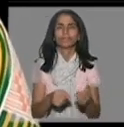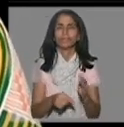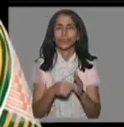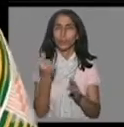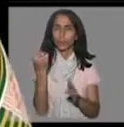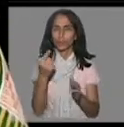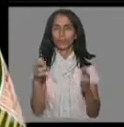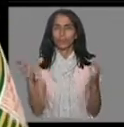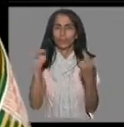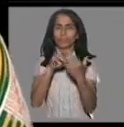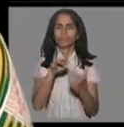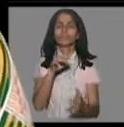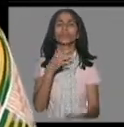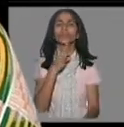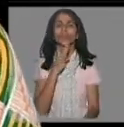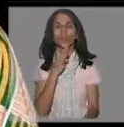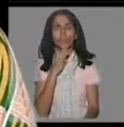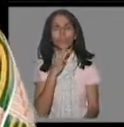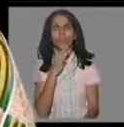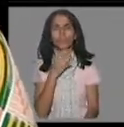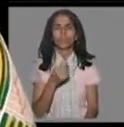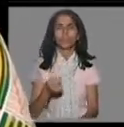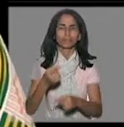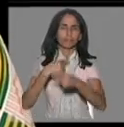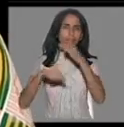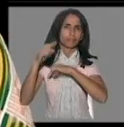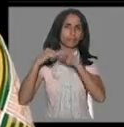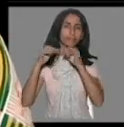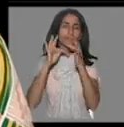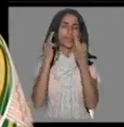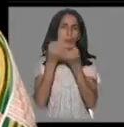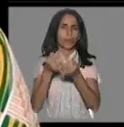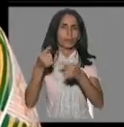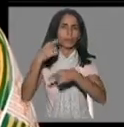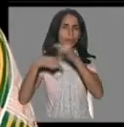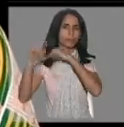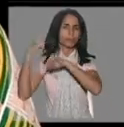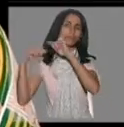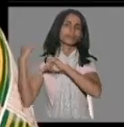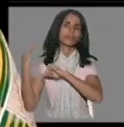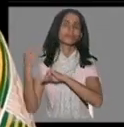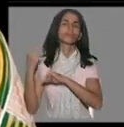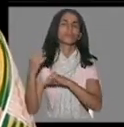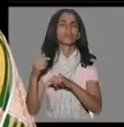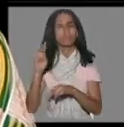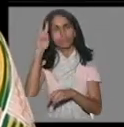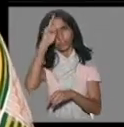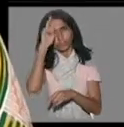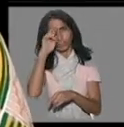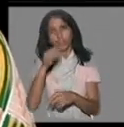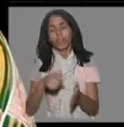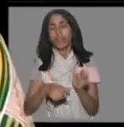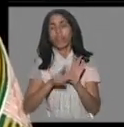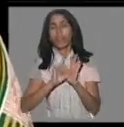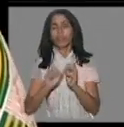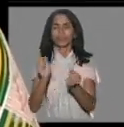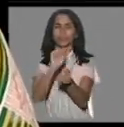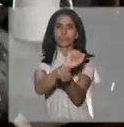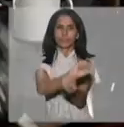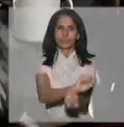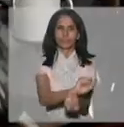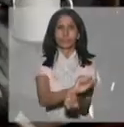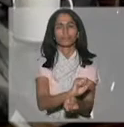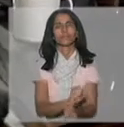primeira referência, o conhecimento da nossa ancestralidade, da nossa história antes da escravidão.